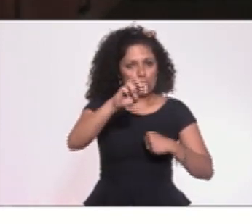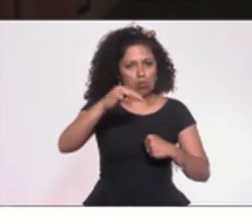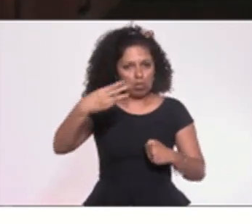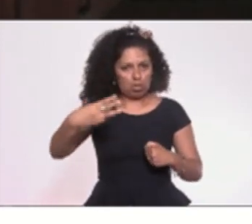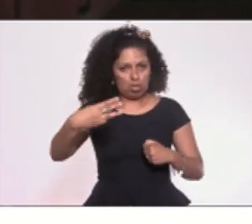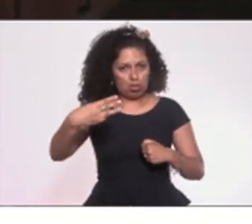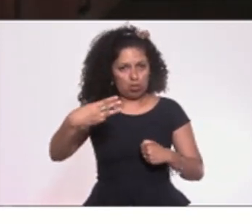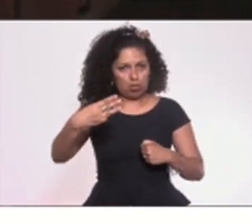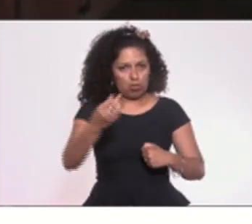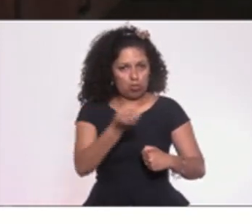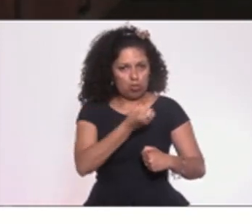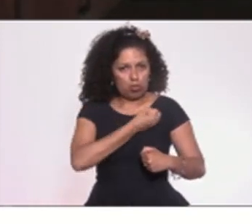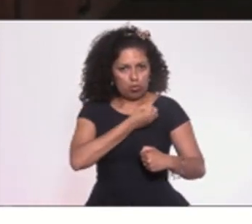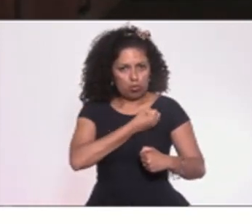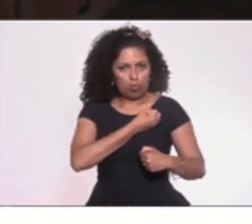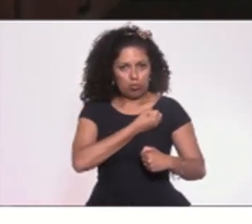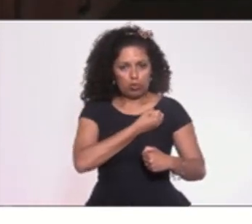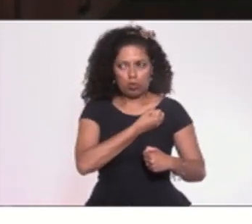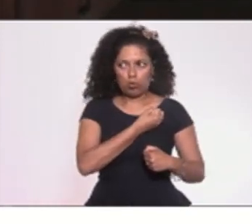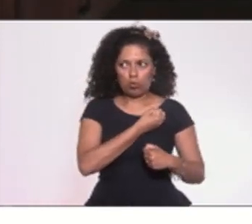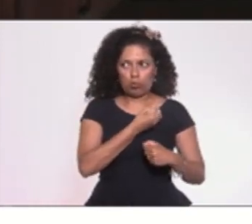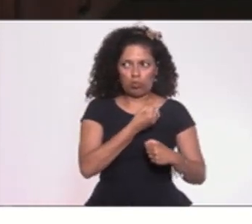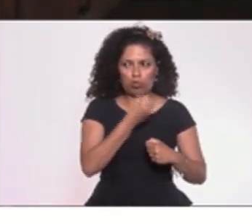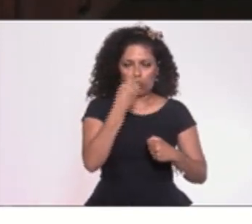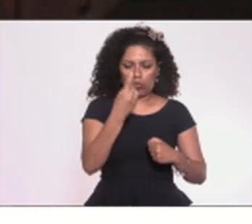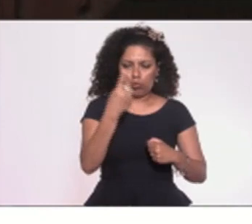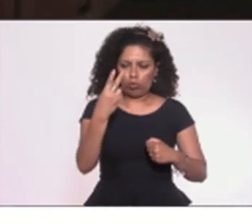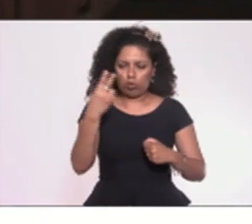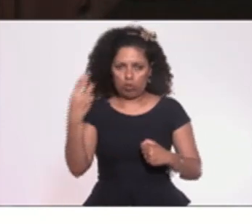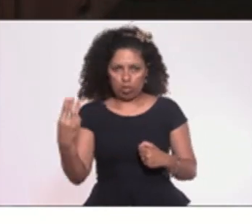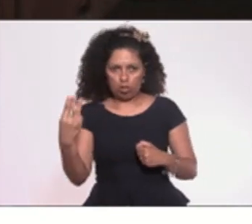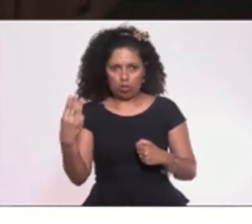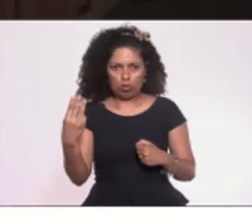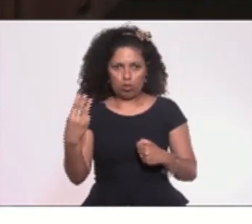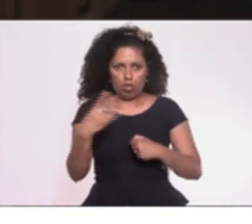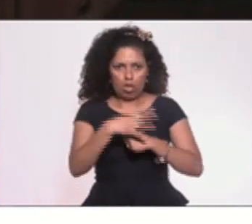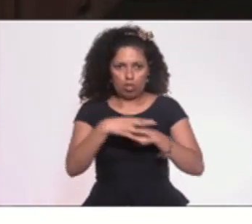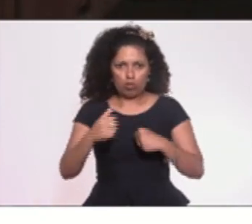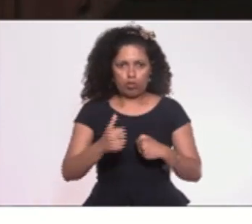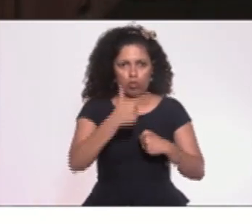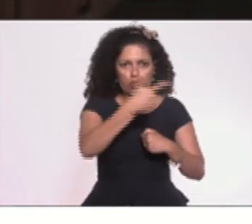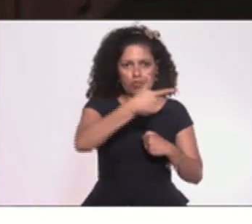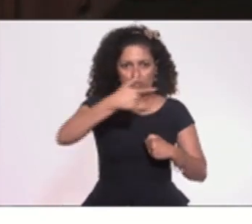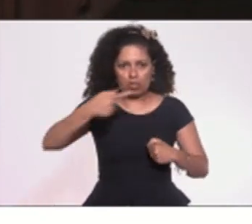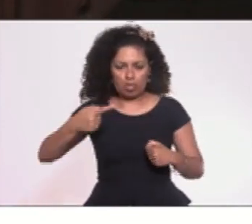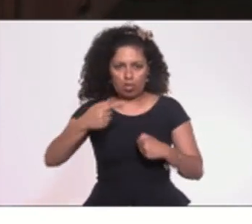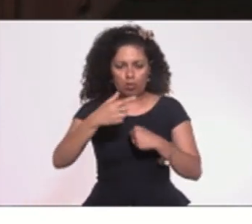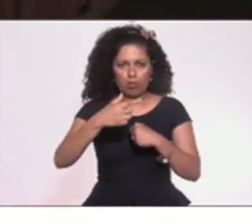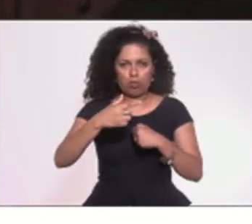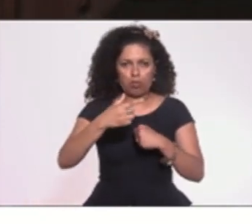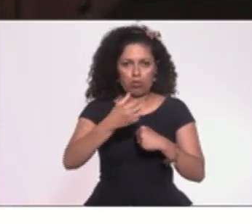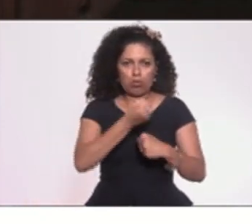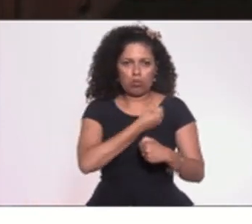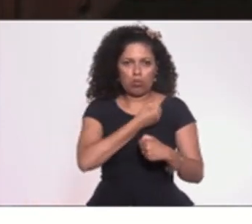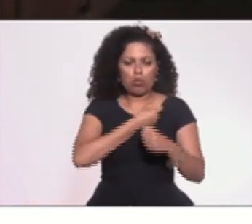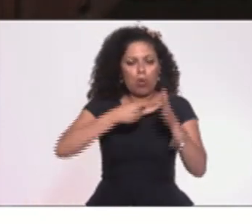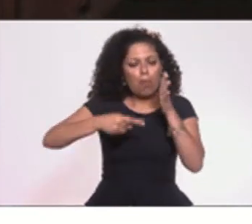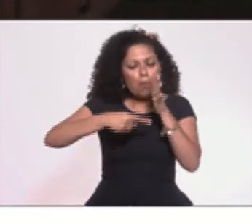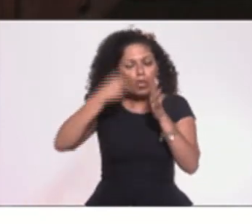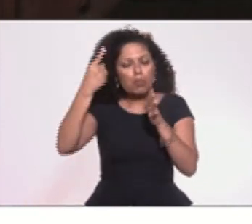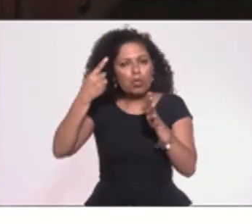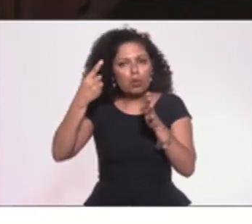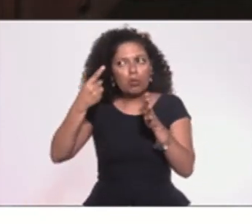53, parágrafos 1, 2 e 3, artigo 27, parágrafo